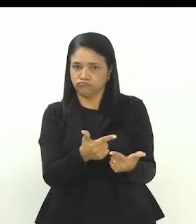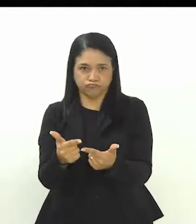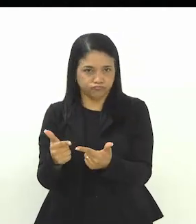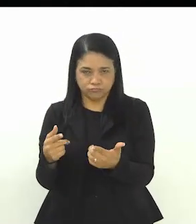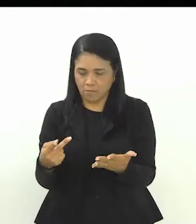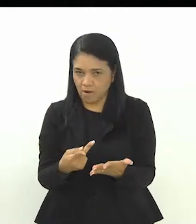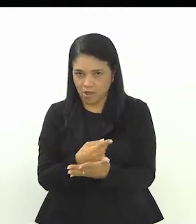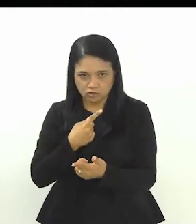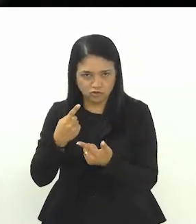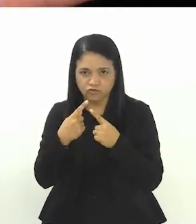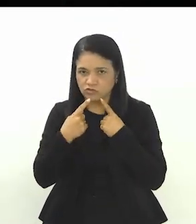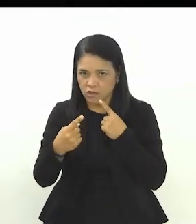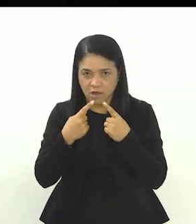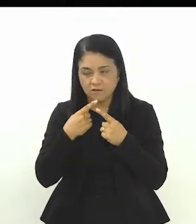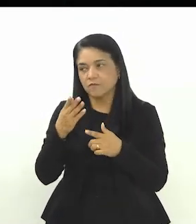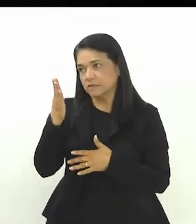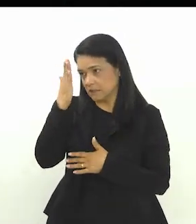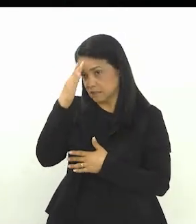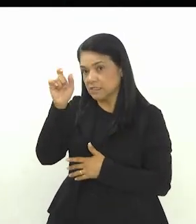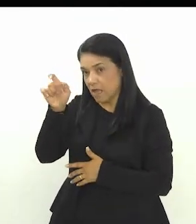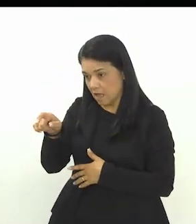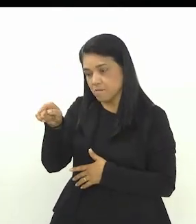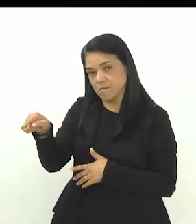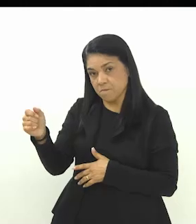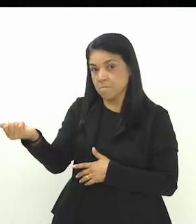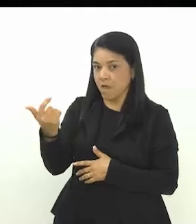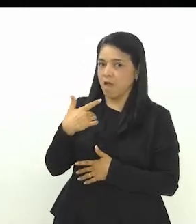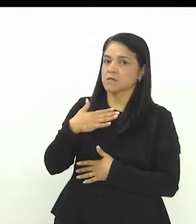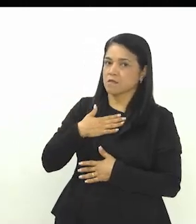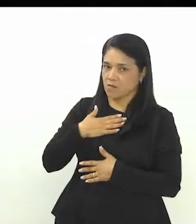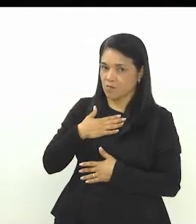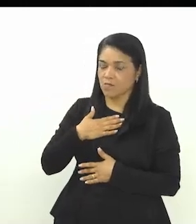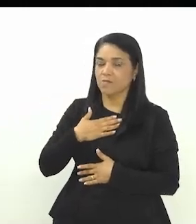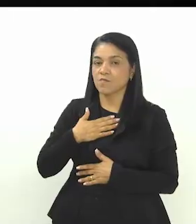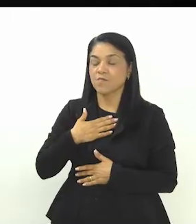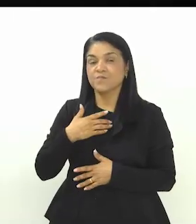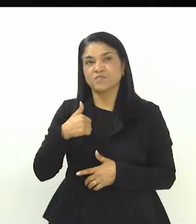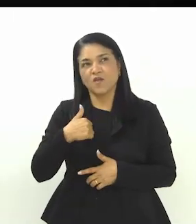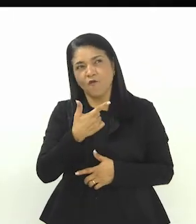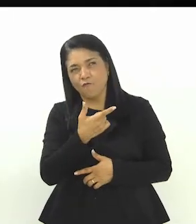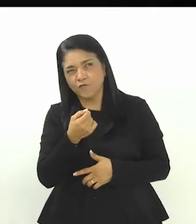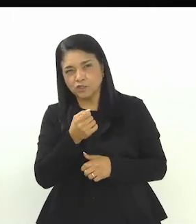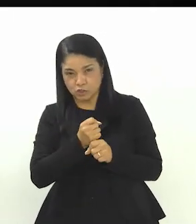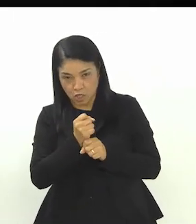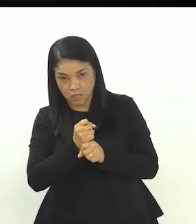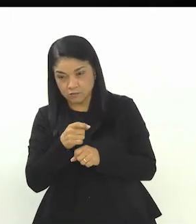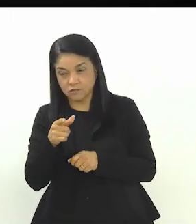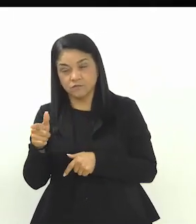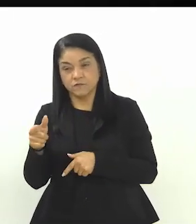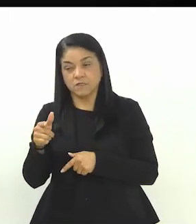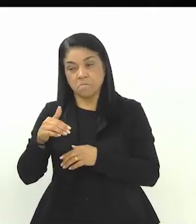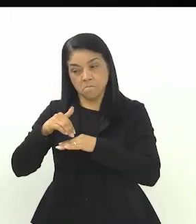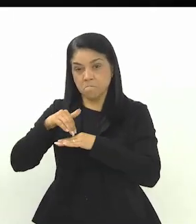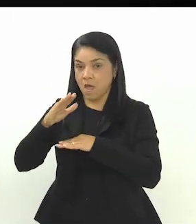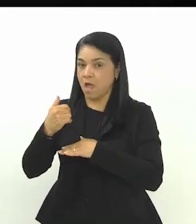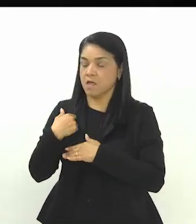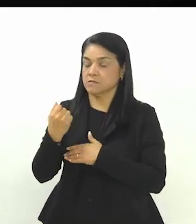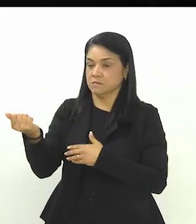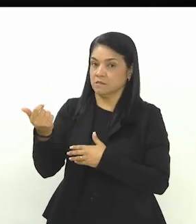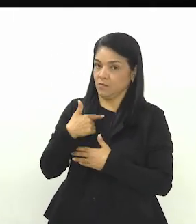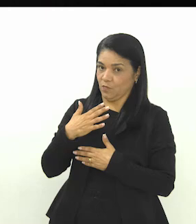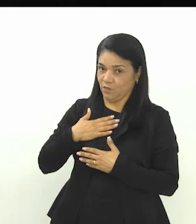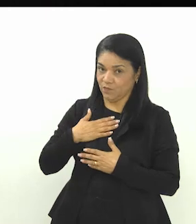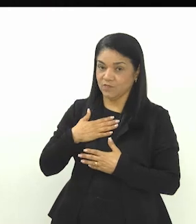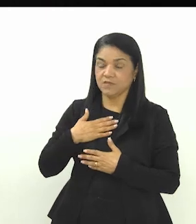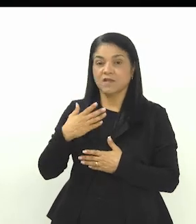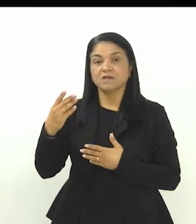antes. Antigamente você mais do que eu, se eu estou a 20 alguma coisa, você está com mais chegava na hora, você bota o refletor aqui na